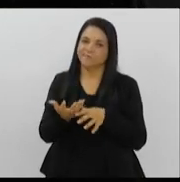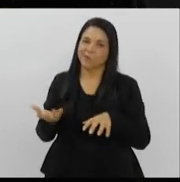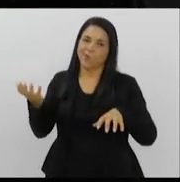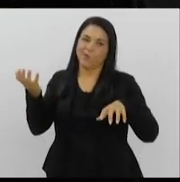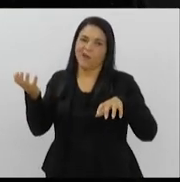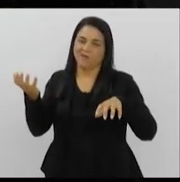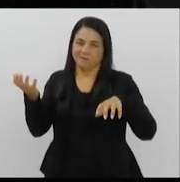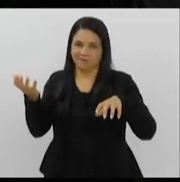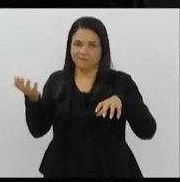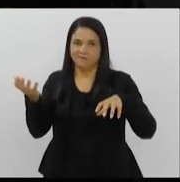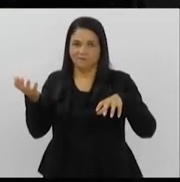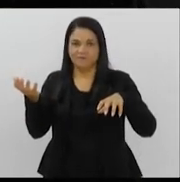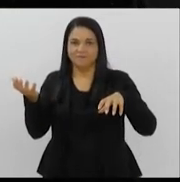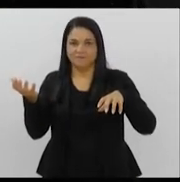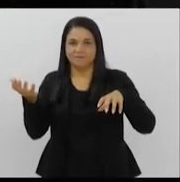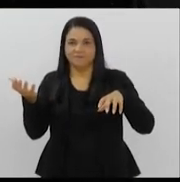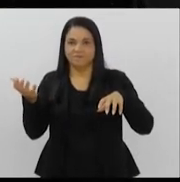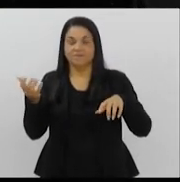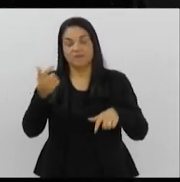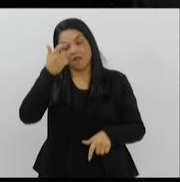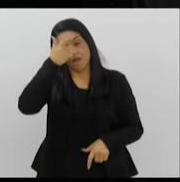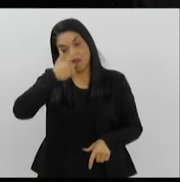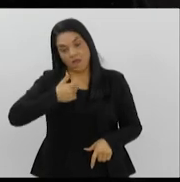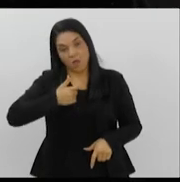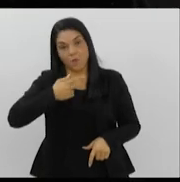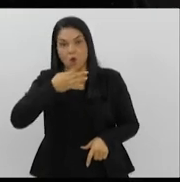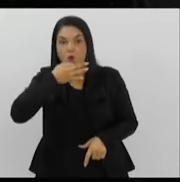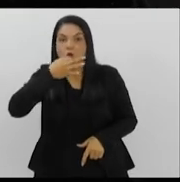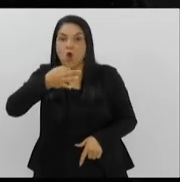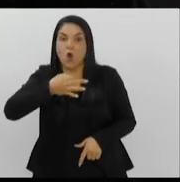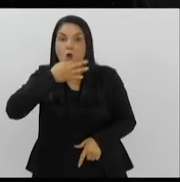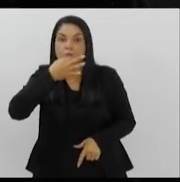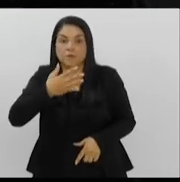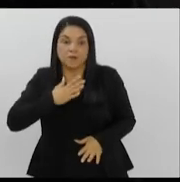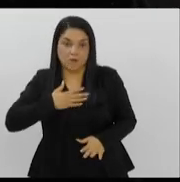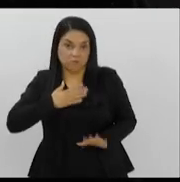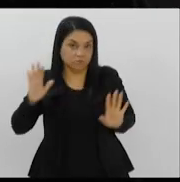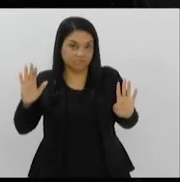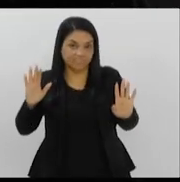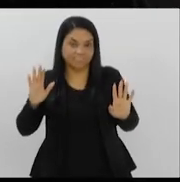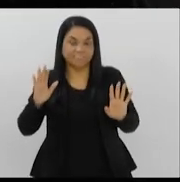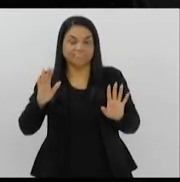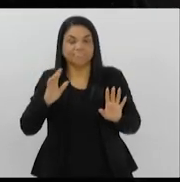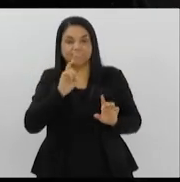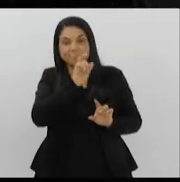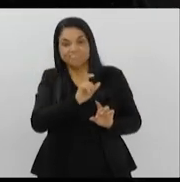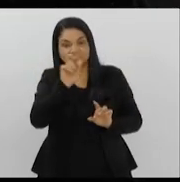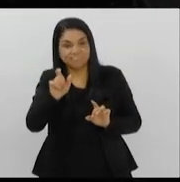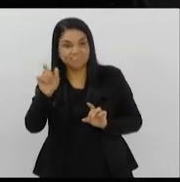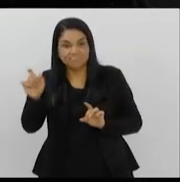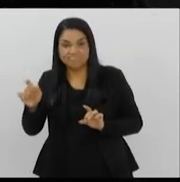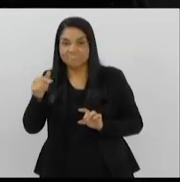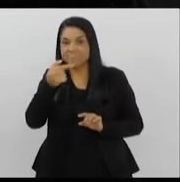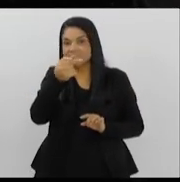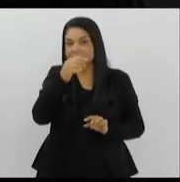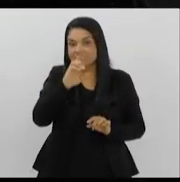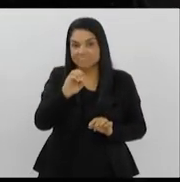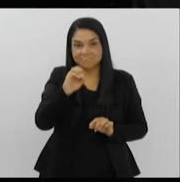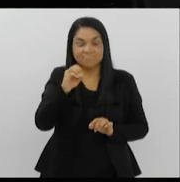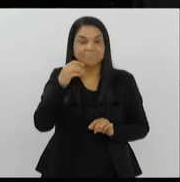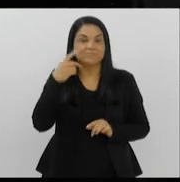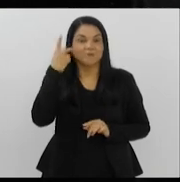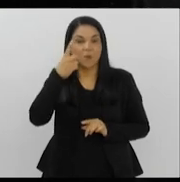Nacional. Eu tenho uma posição, sou vencido, que em 70 deputados,